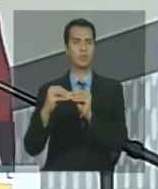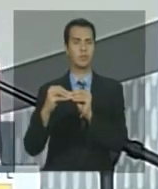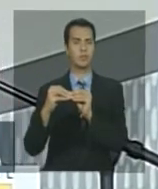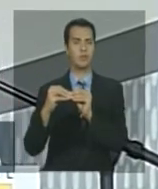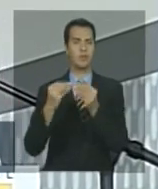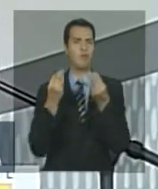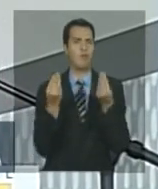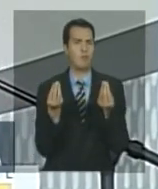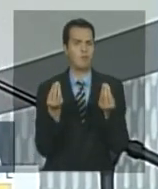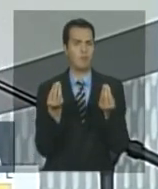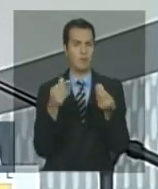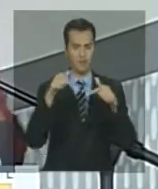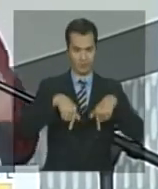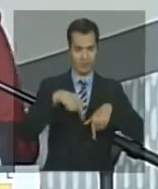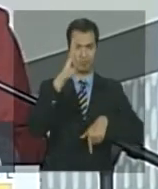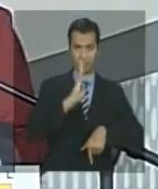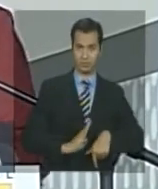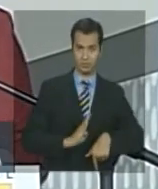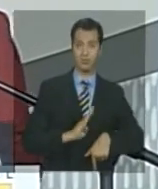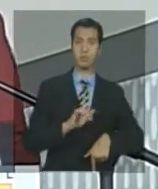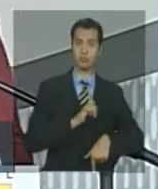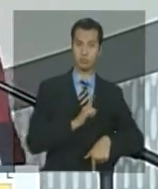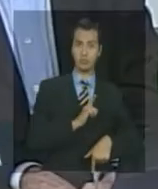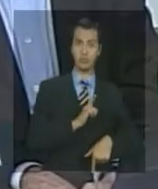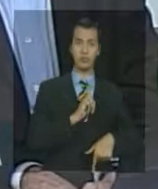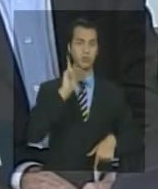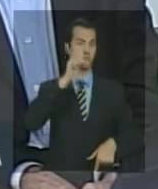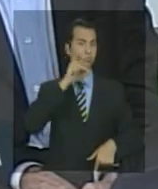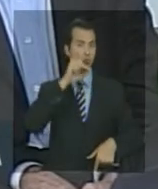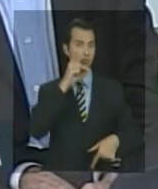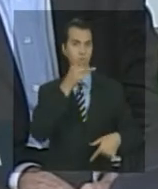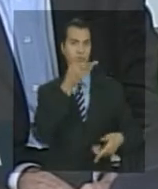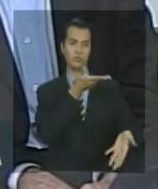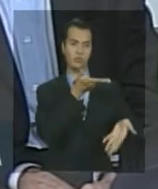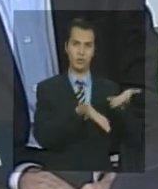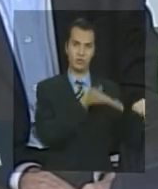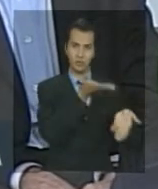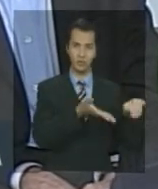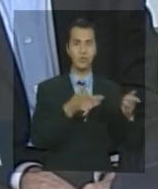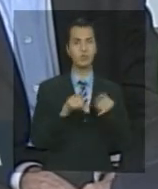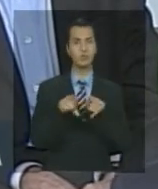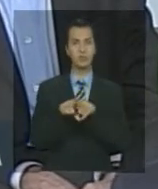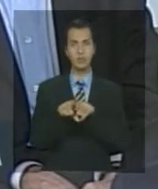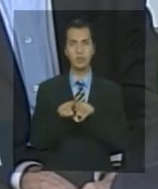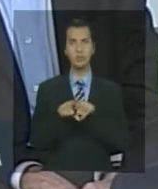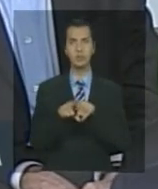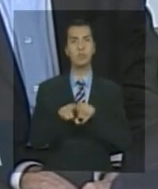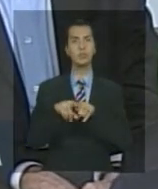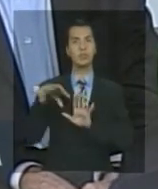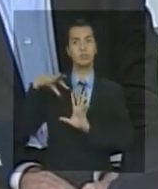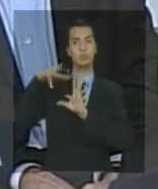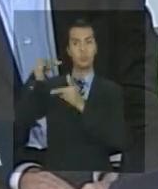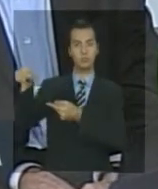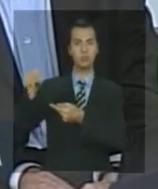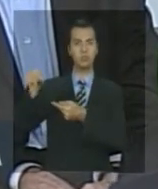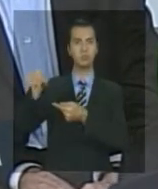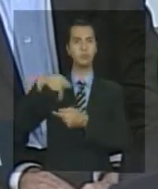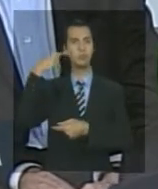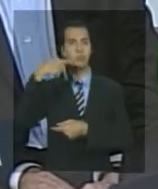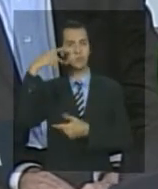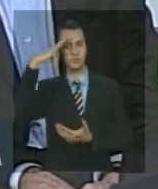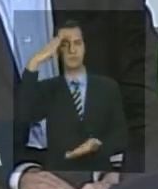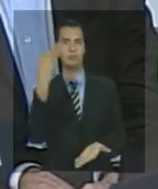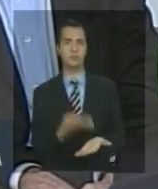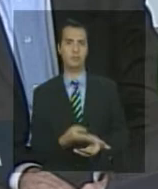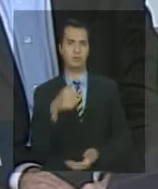essa relação entre política interna e reconhecimento internacional. Porque a forma pela